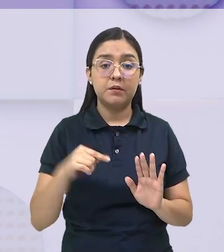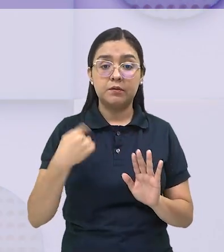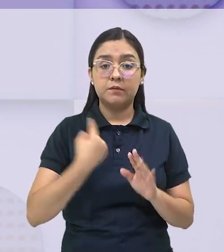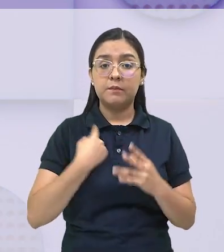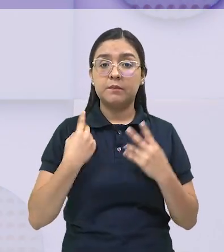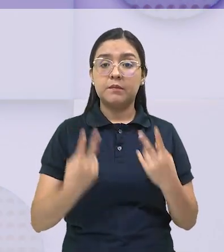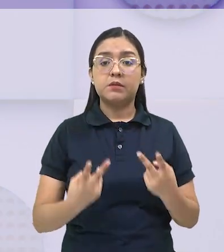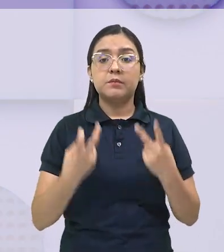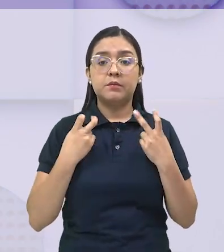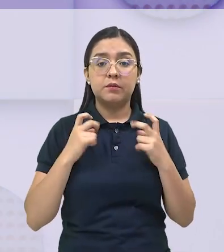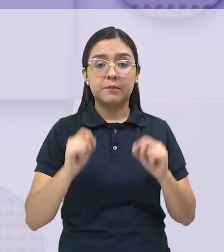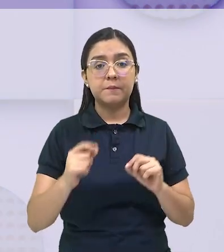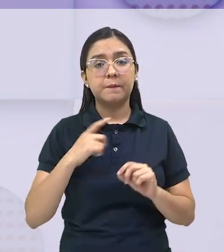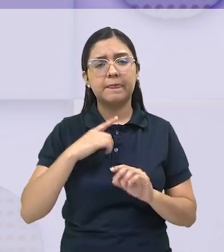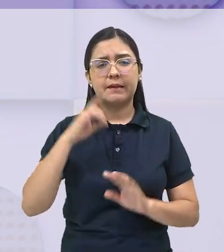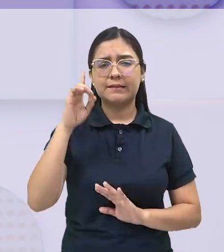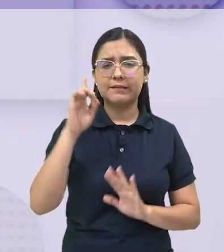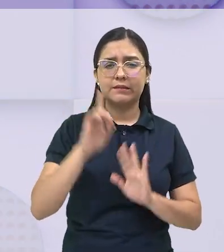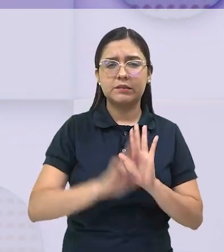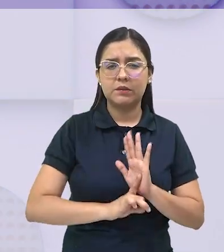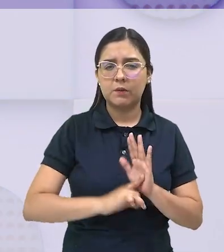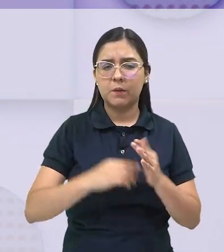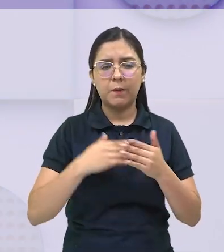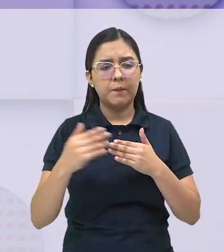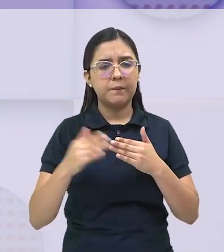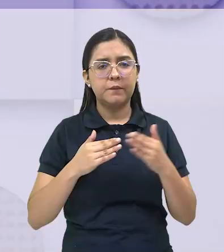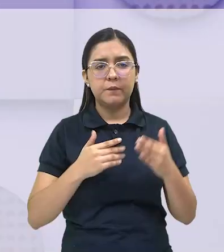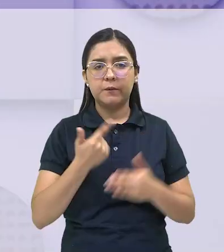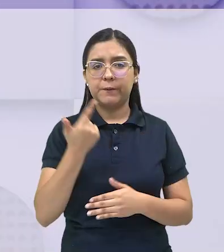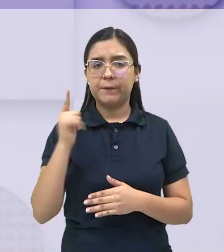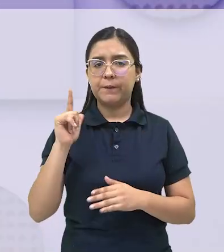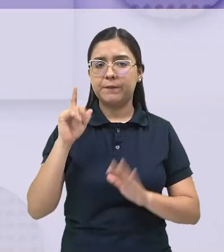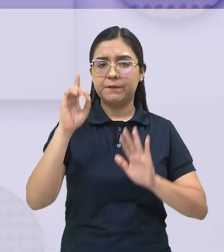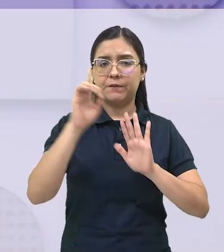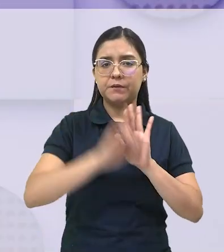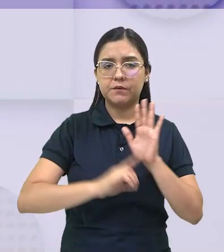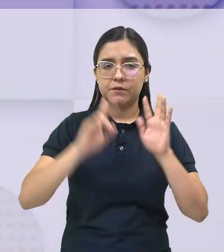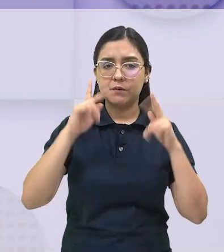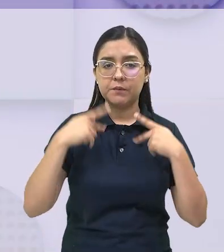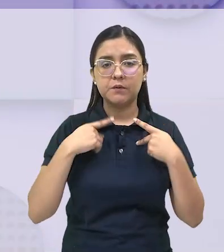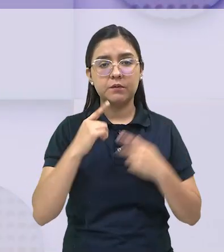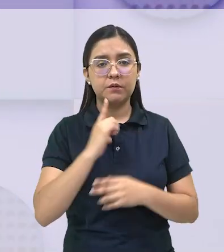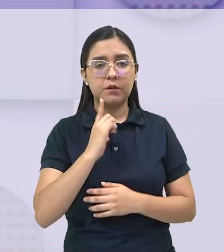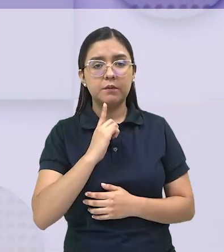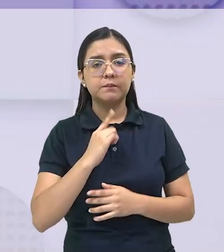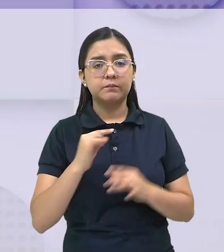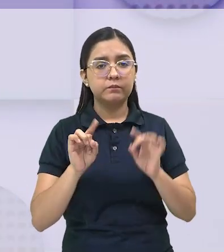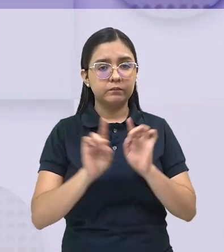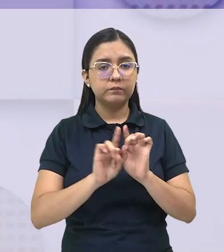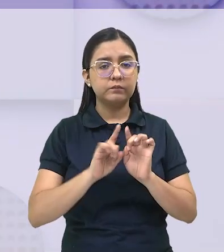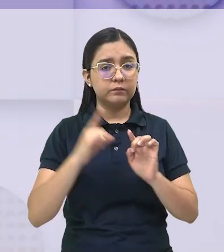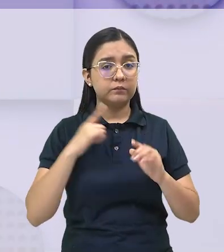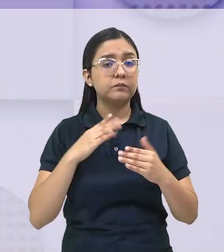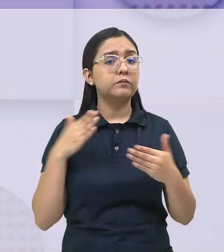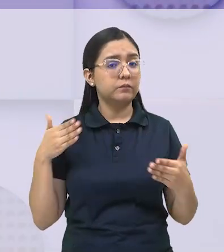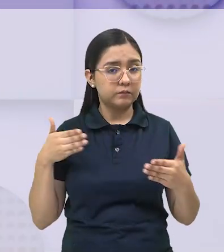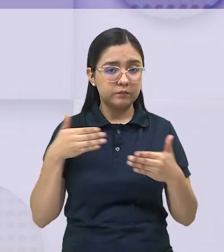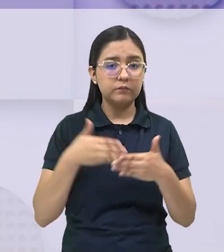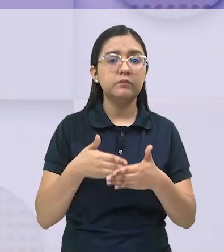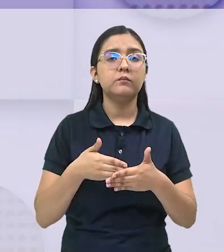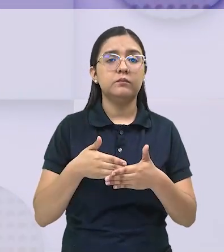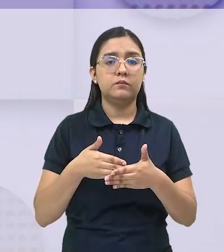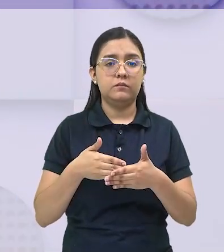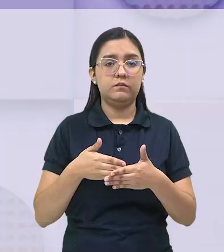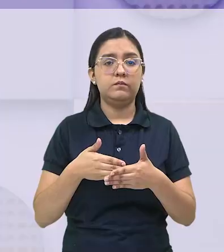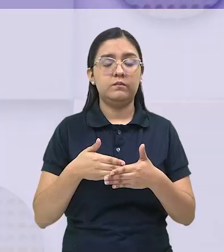ver que esse direito, como qualquer outro direito que o ser humano possa ter, também tem os seus limites, também tem